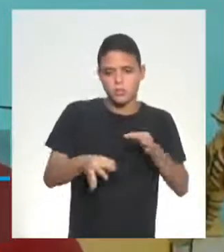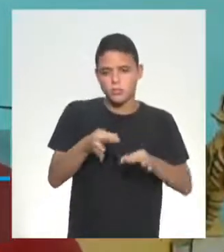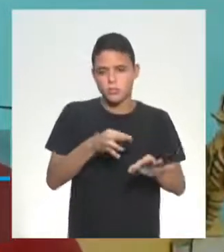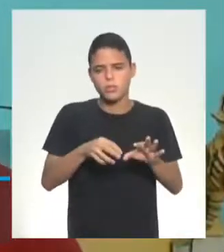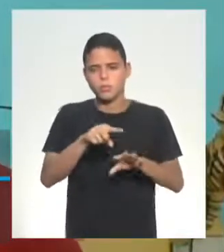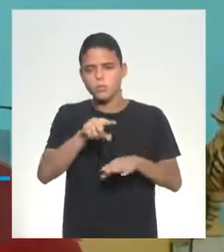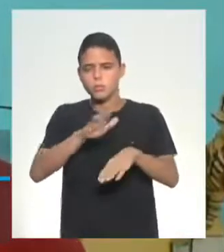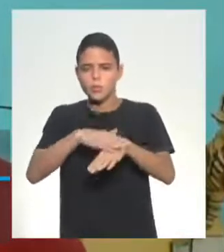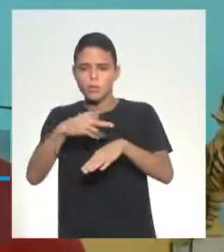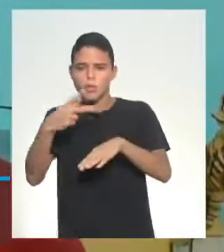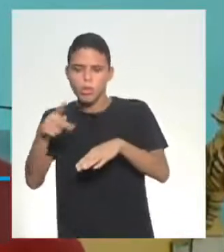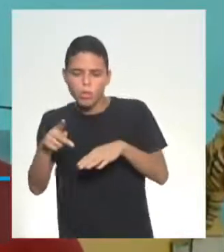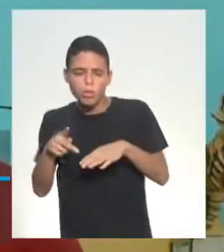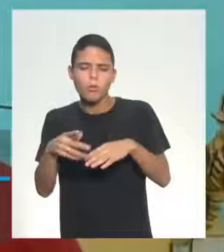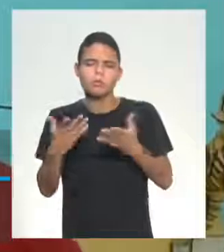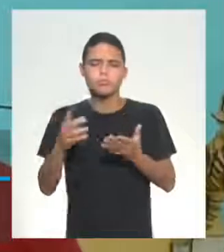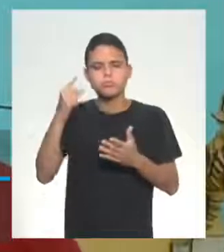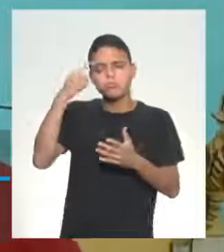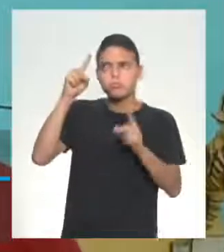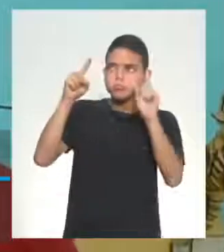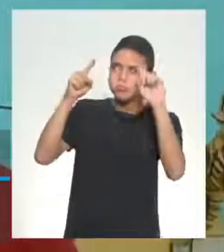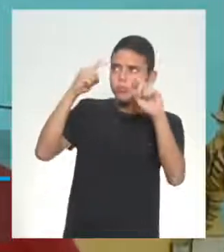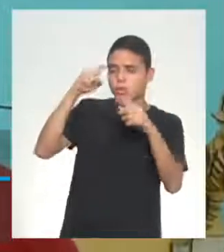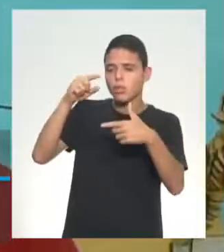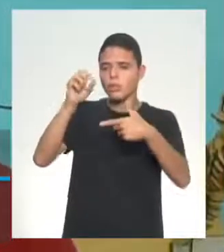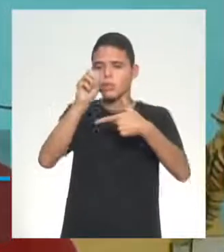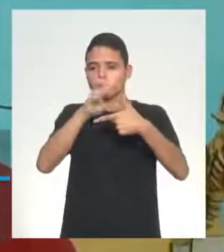chamada Tinkercad, né? E agora eu vou pedir